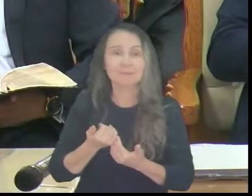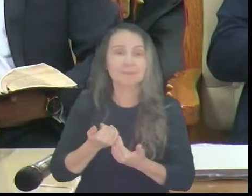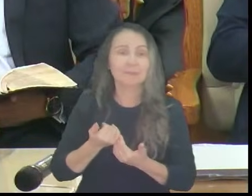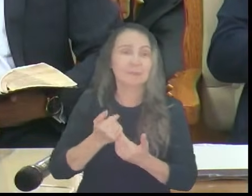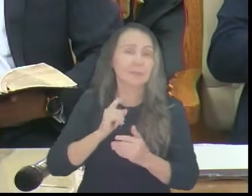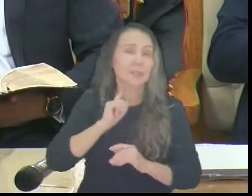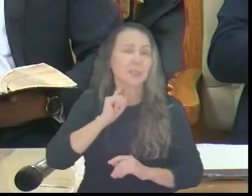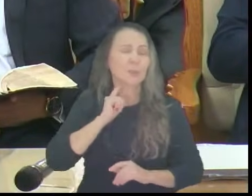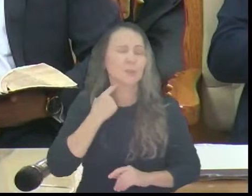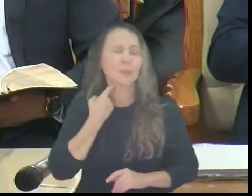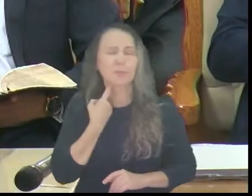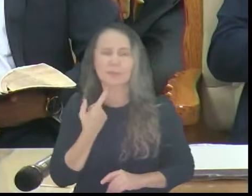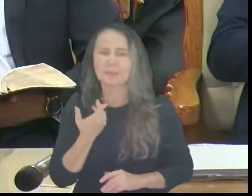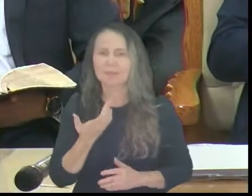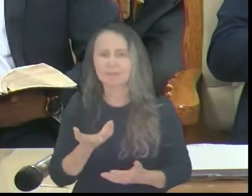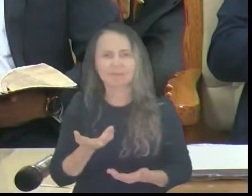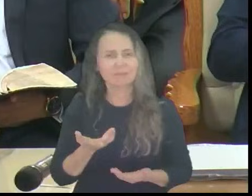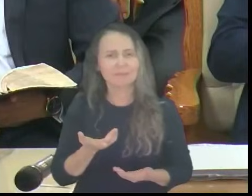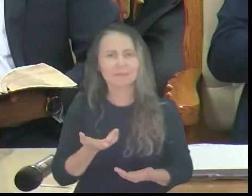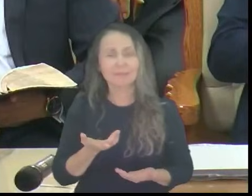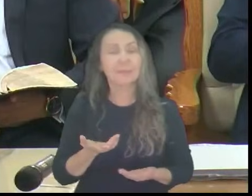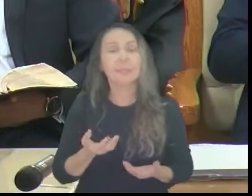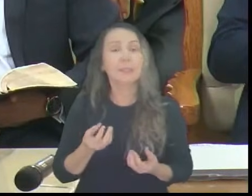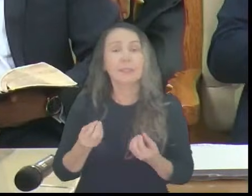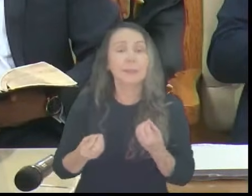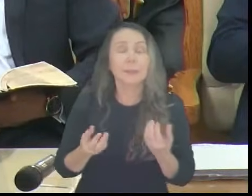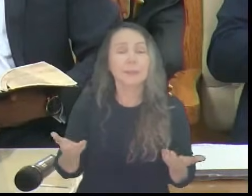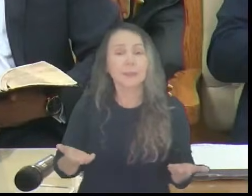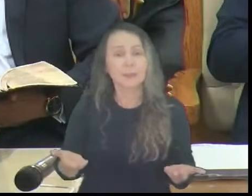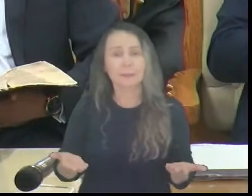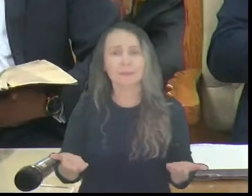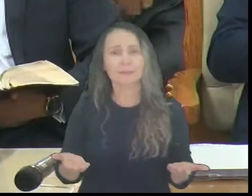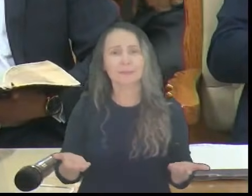contaminadas. E agora?